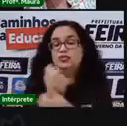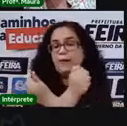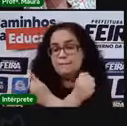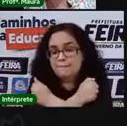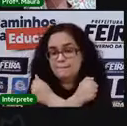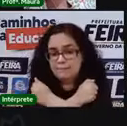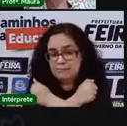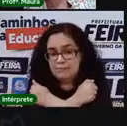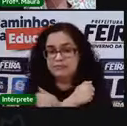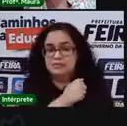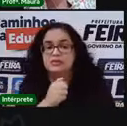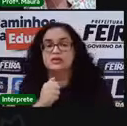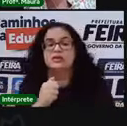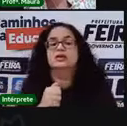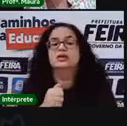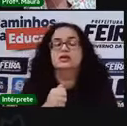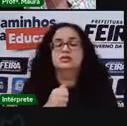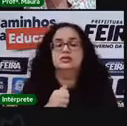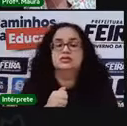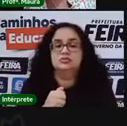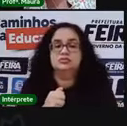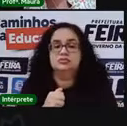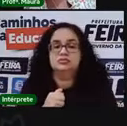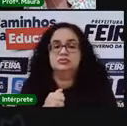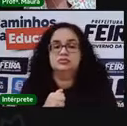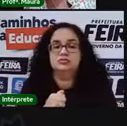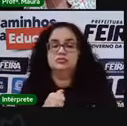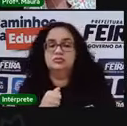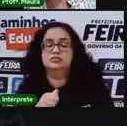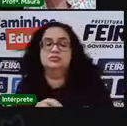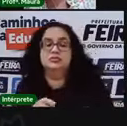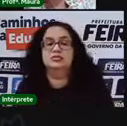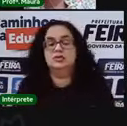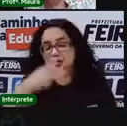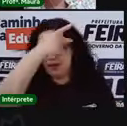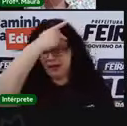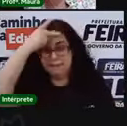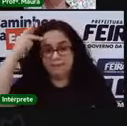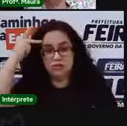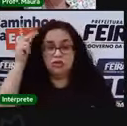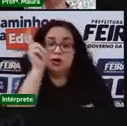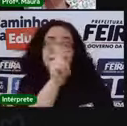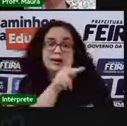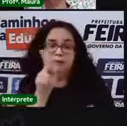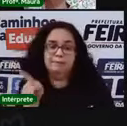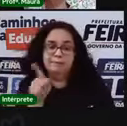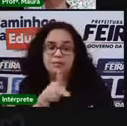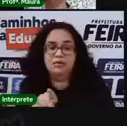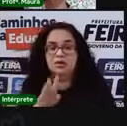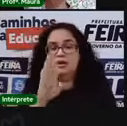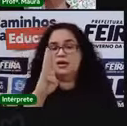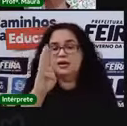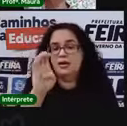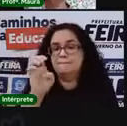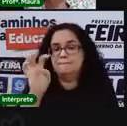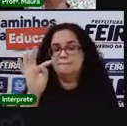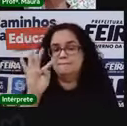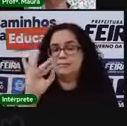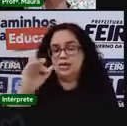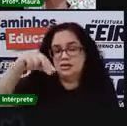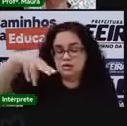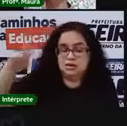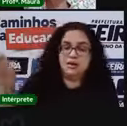afetividade muito latente na pessoa da professora Beth Bastos, que é uma